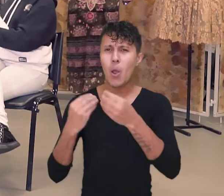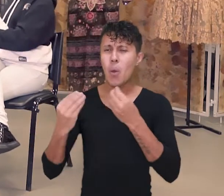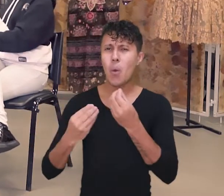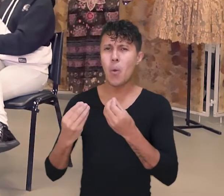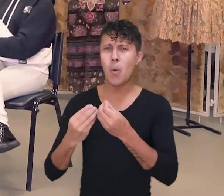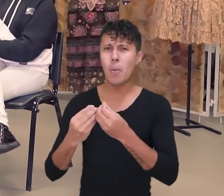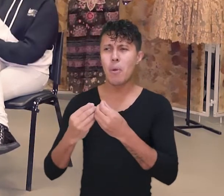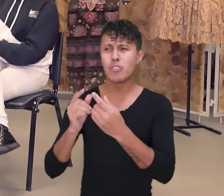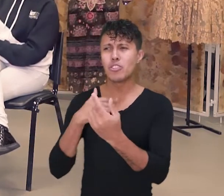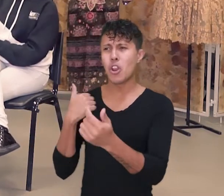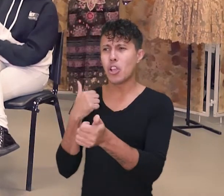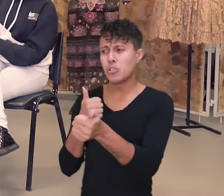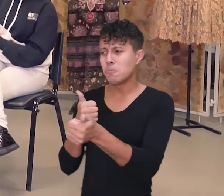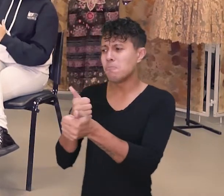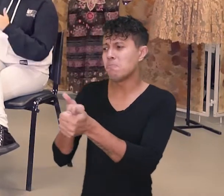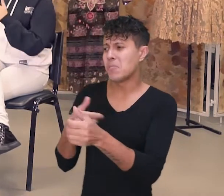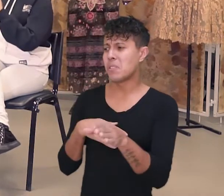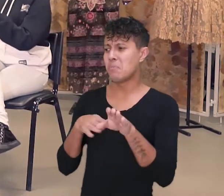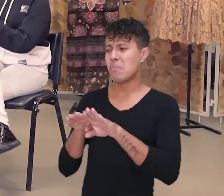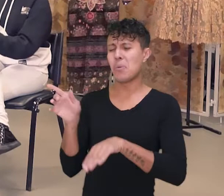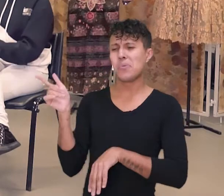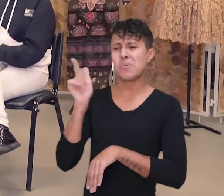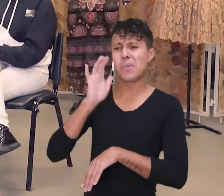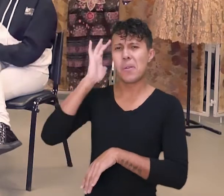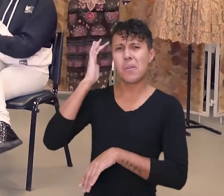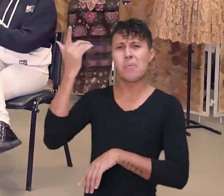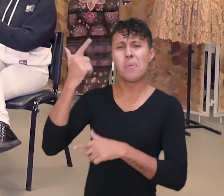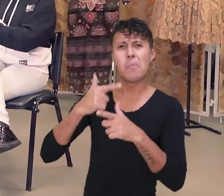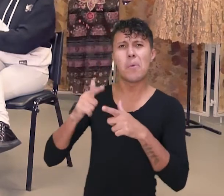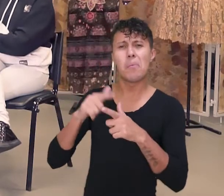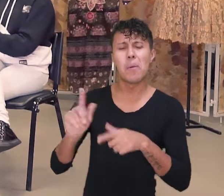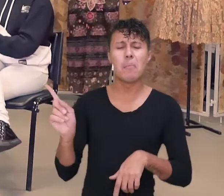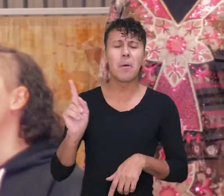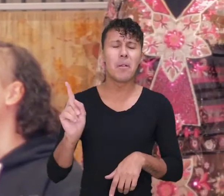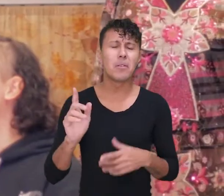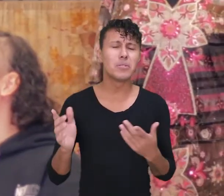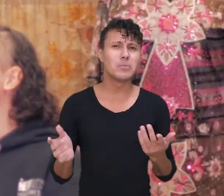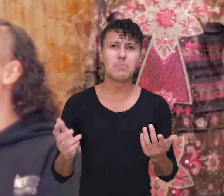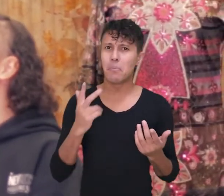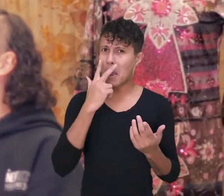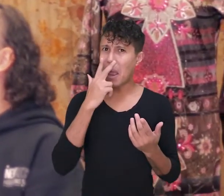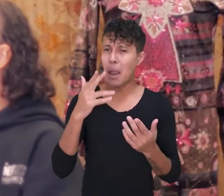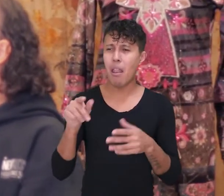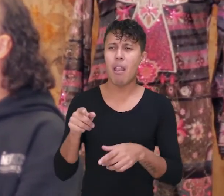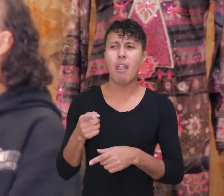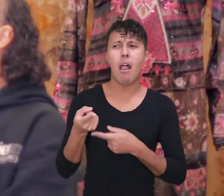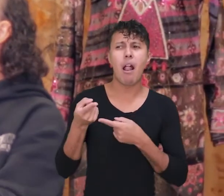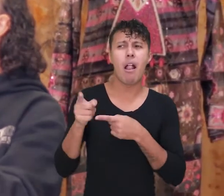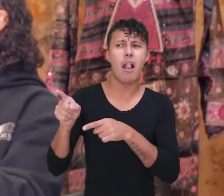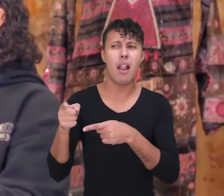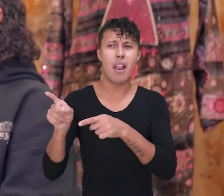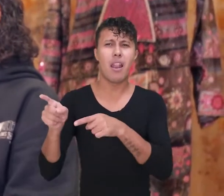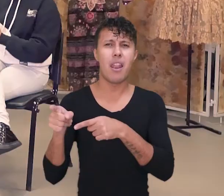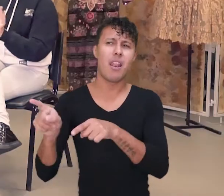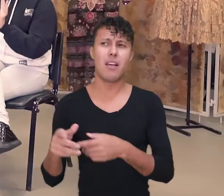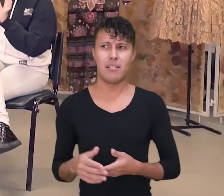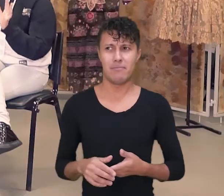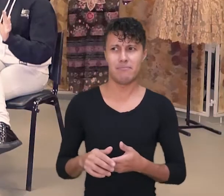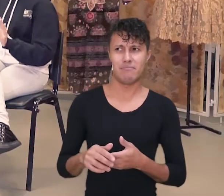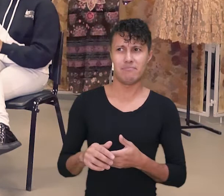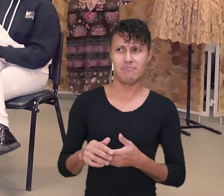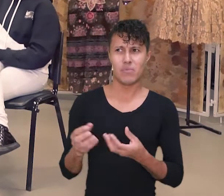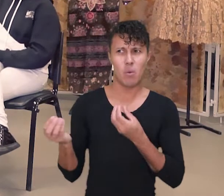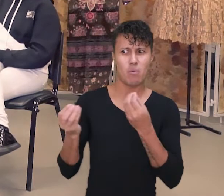como que a gente se aproxima desse problema para conseguir resolver ou não? Ou só dar uma cutucada para ver se dá